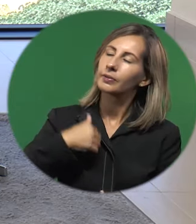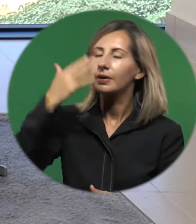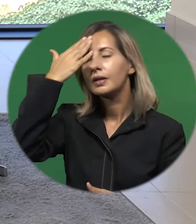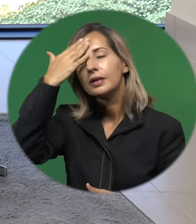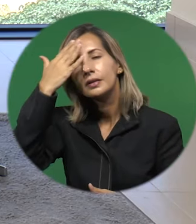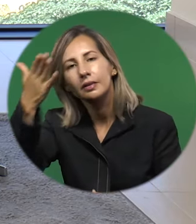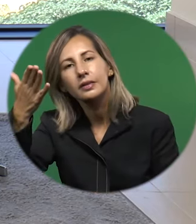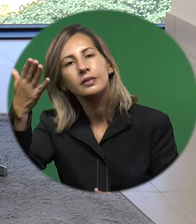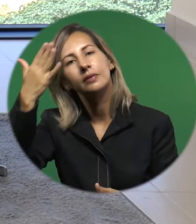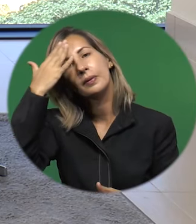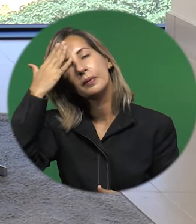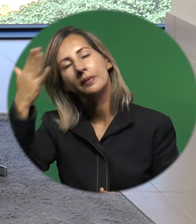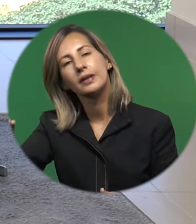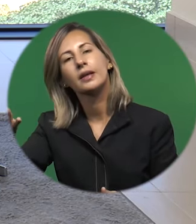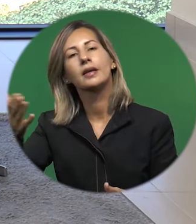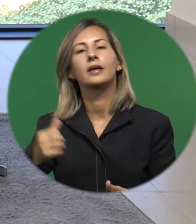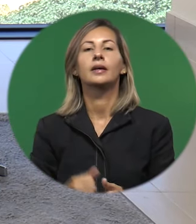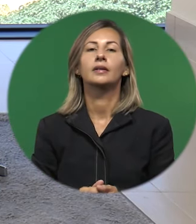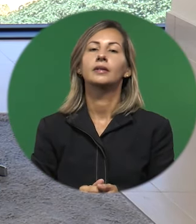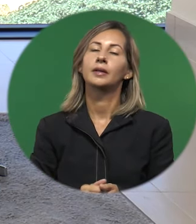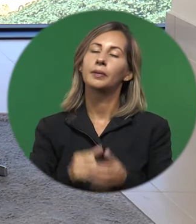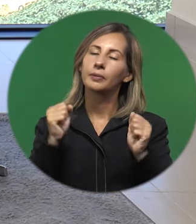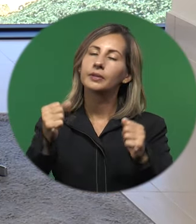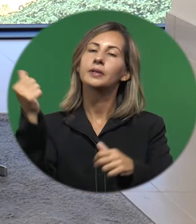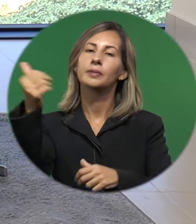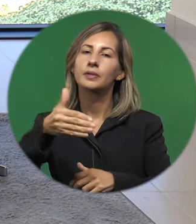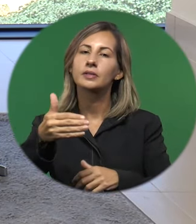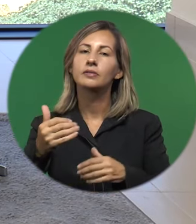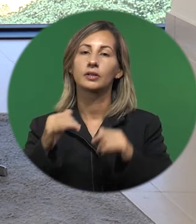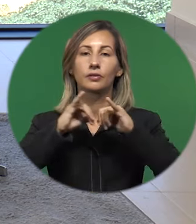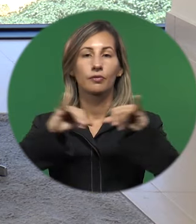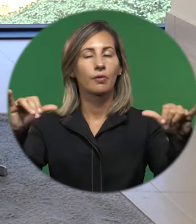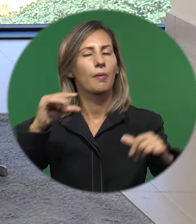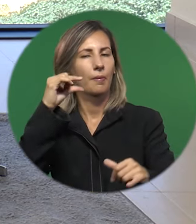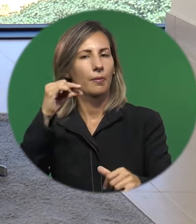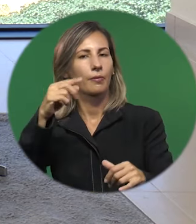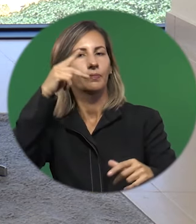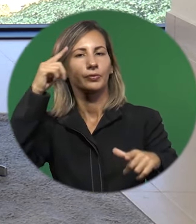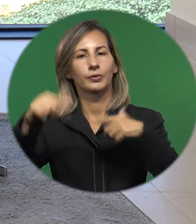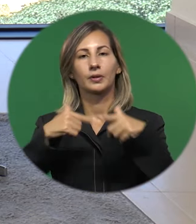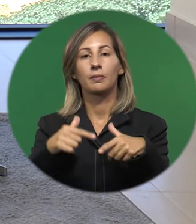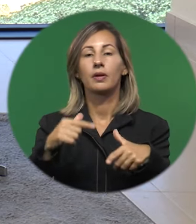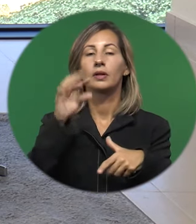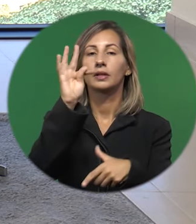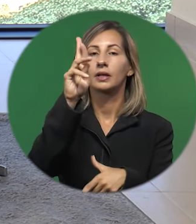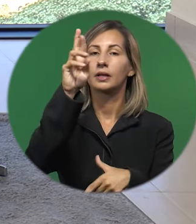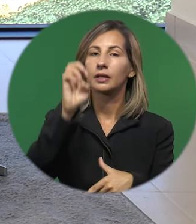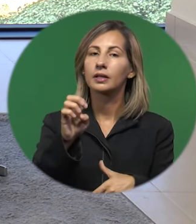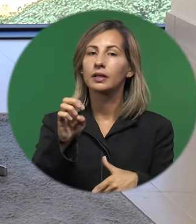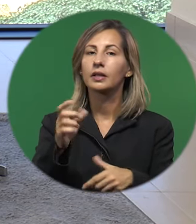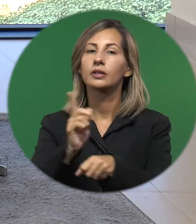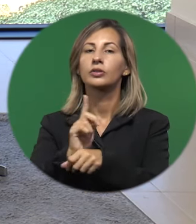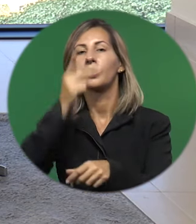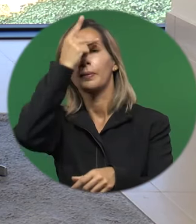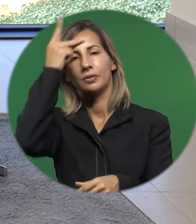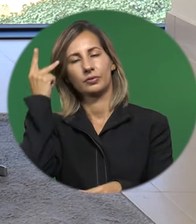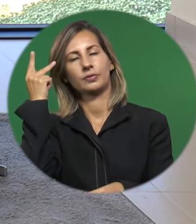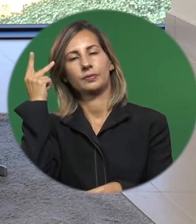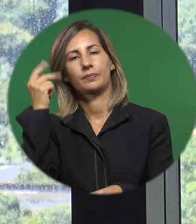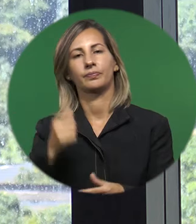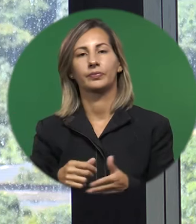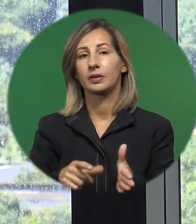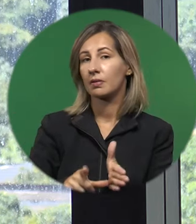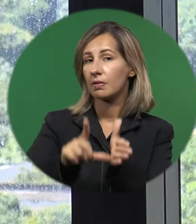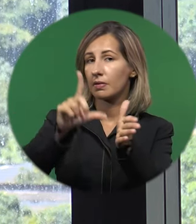Eu que agradeço, muito obrigada a poder participar, né, desse momento e divulgar um pouco o trabalho que o TRE faz na área de gestão de